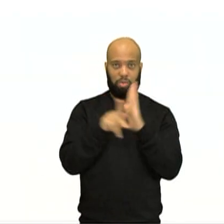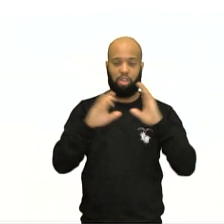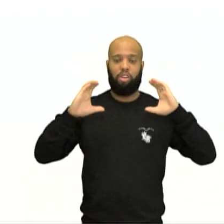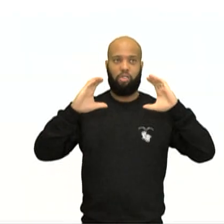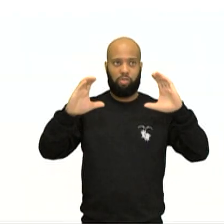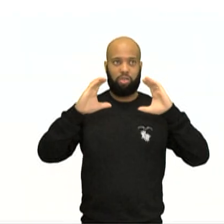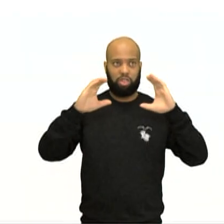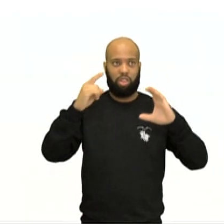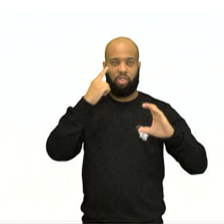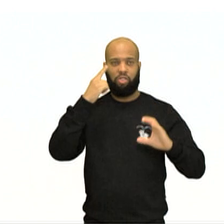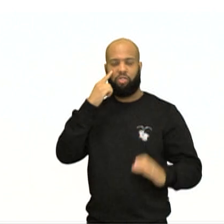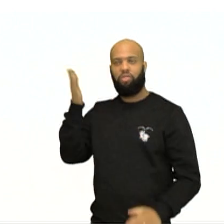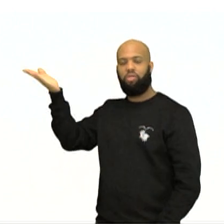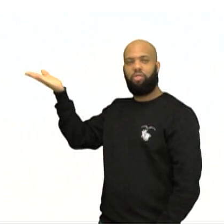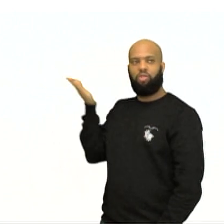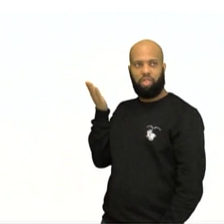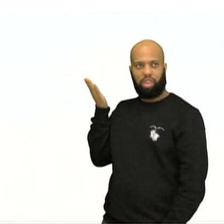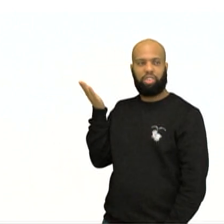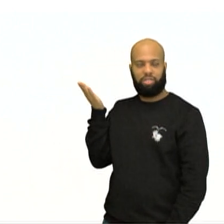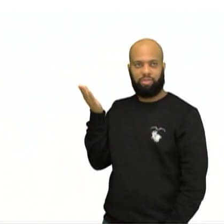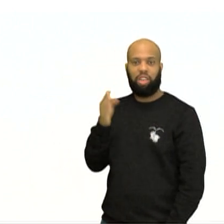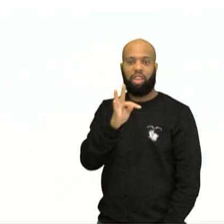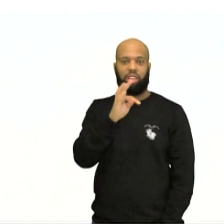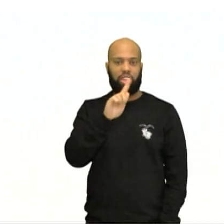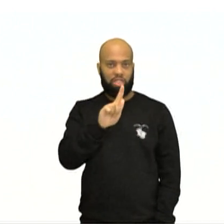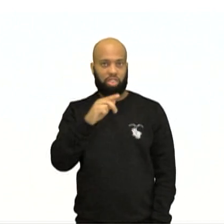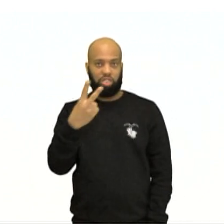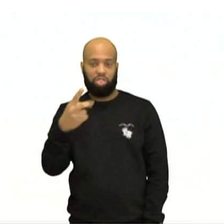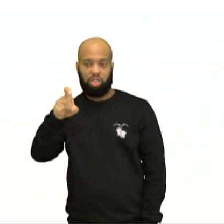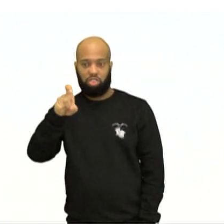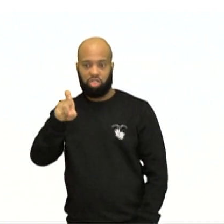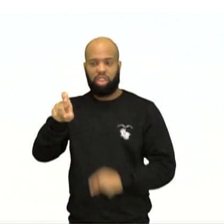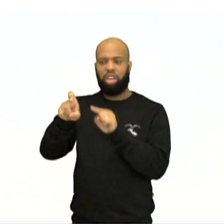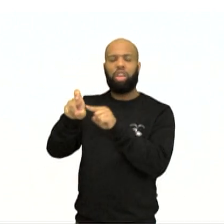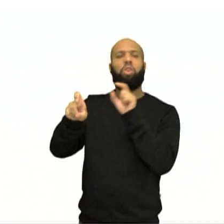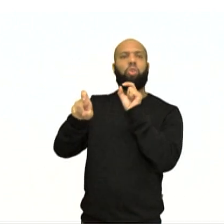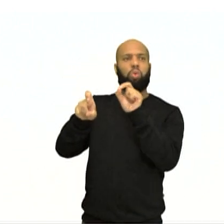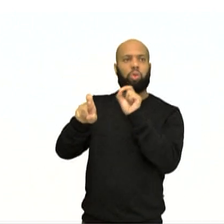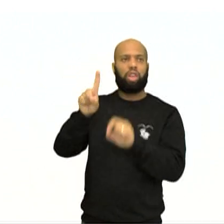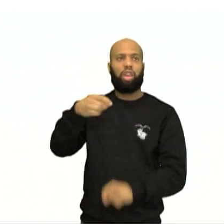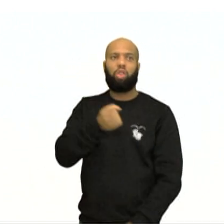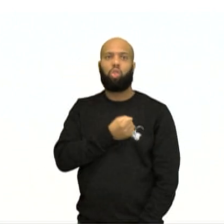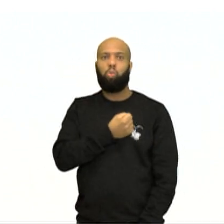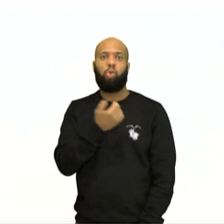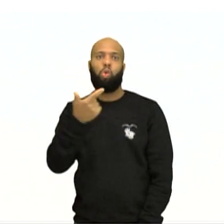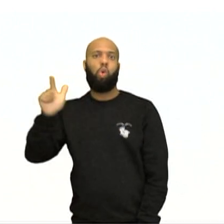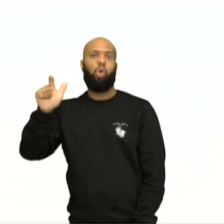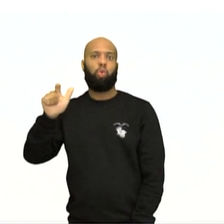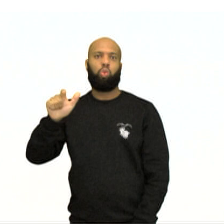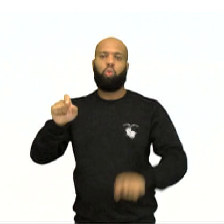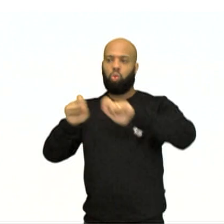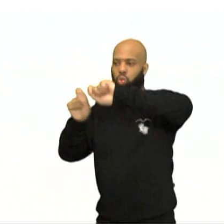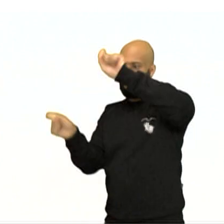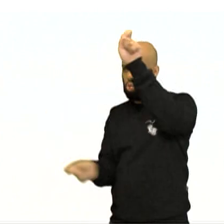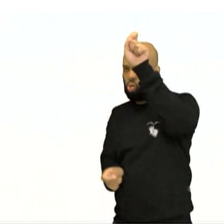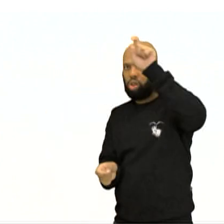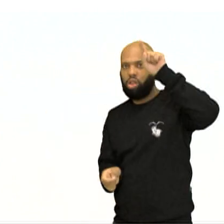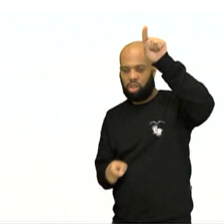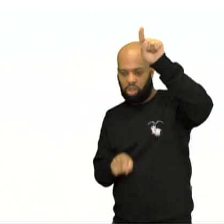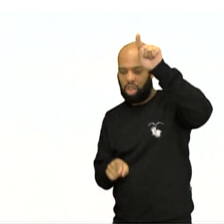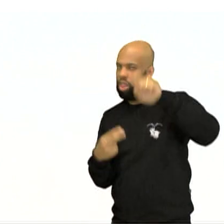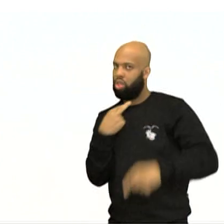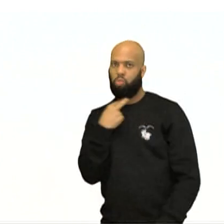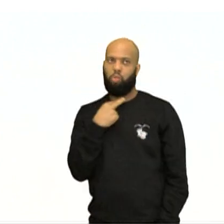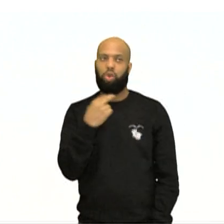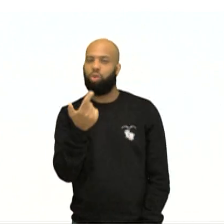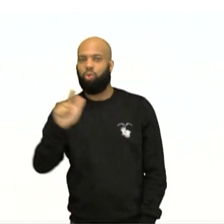por tangente de 2x? Lembre-se que esse x, né, é um ângulo diferente de π sobre 2 mais k vezes